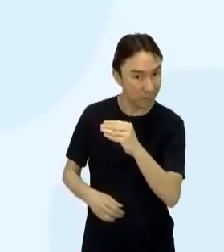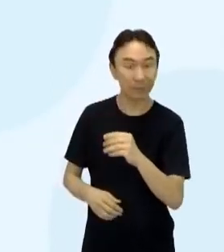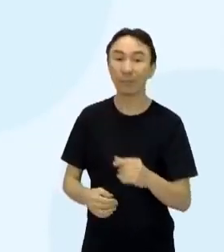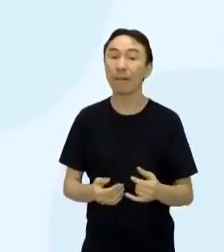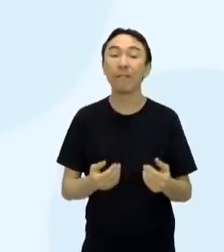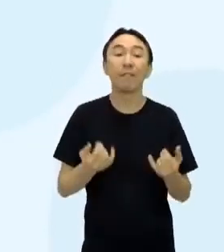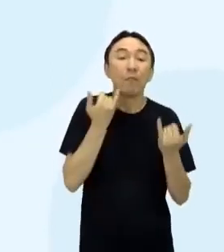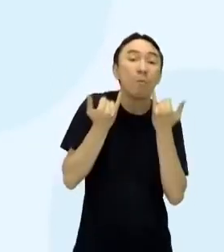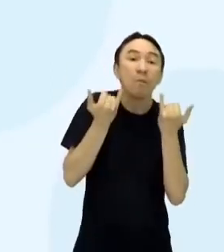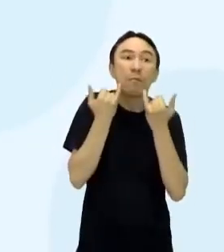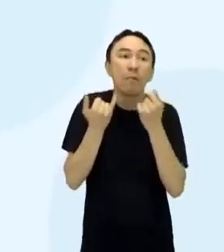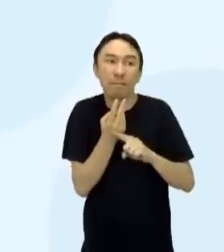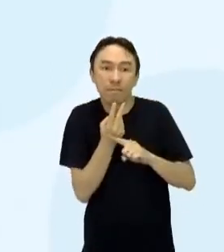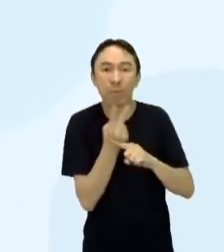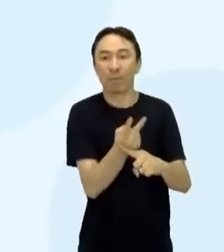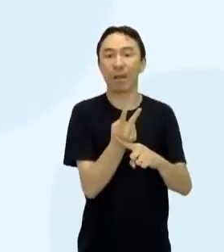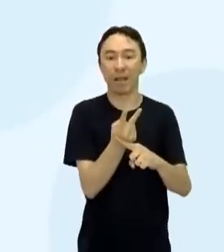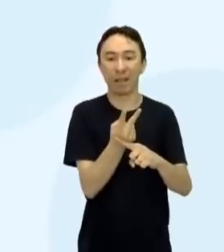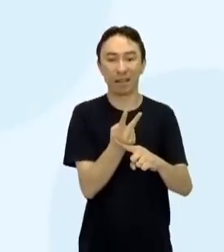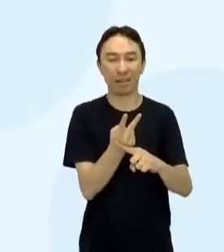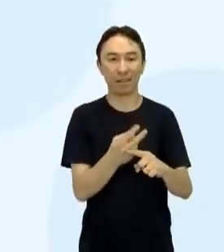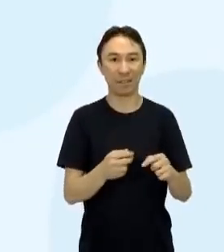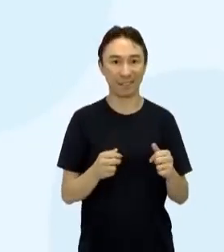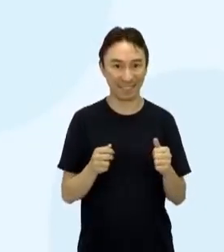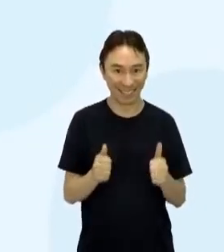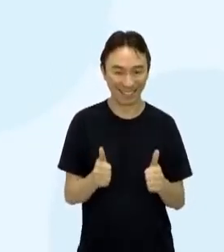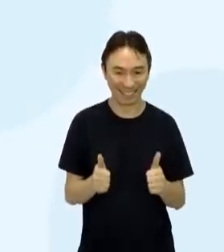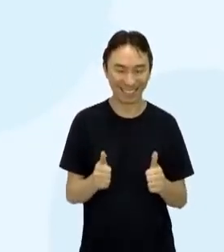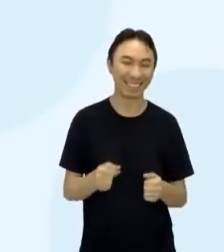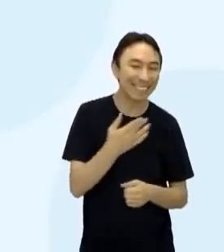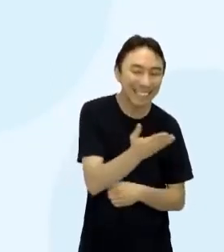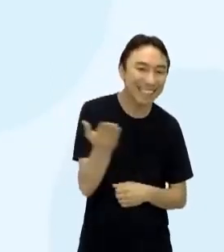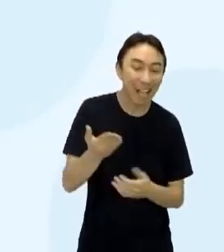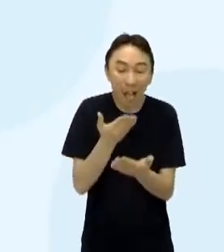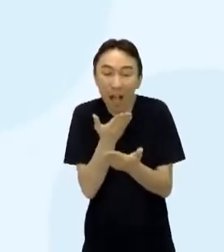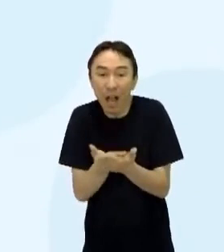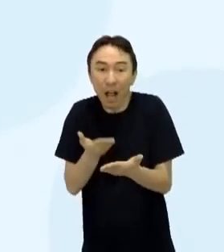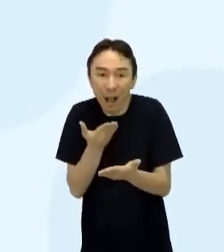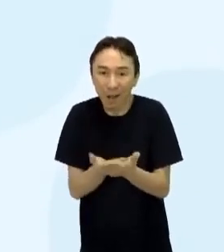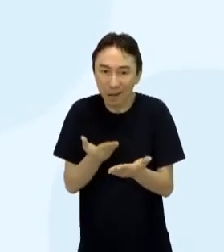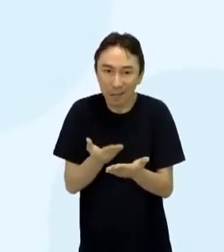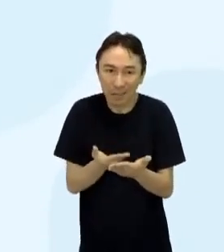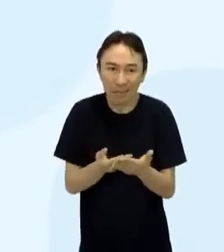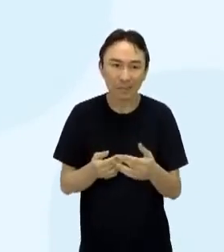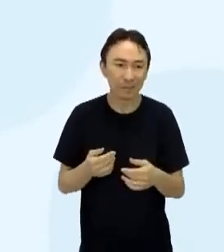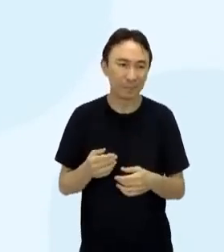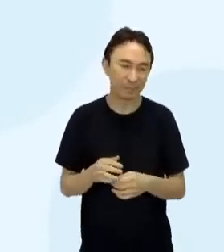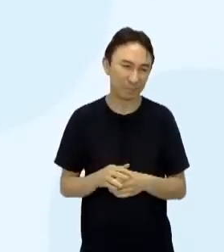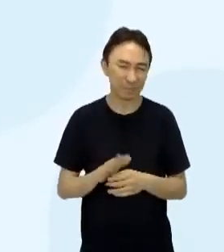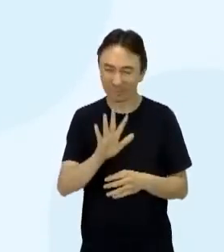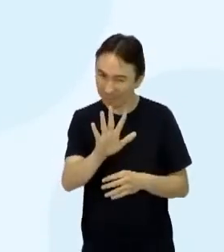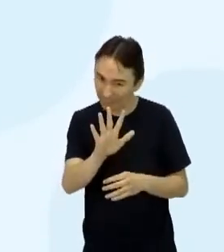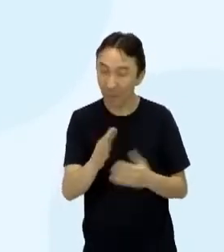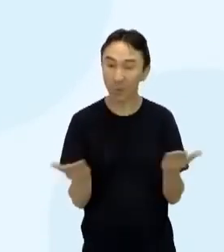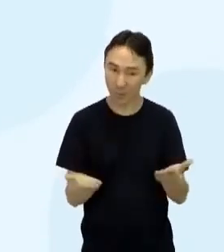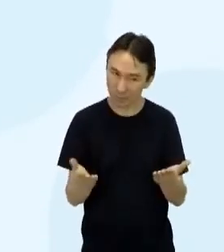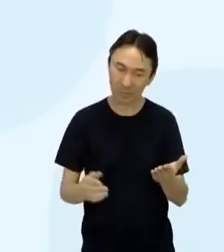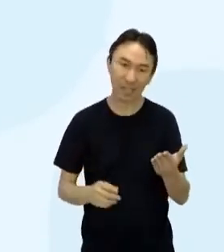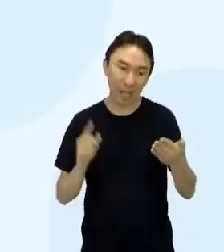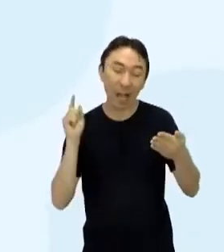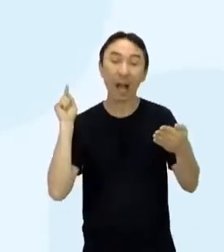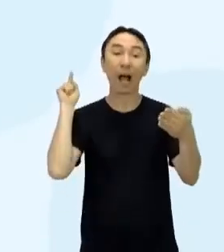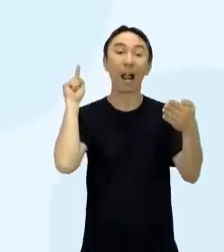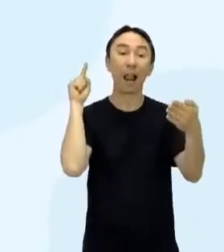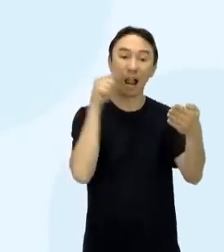buscar informações, E para você acompanhar a aula, tá aí, o objetivo da aula está aí,